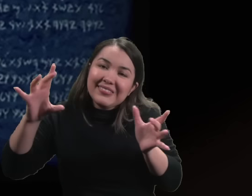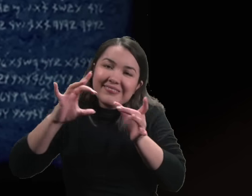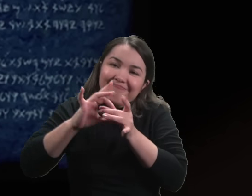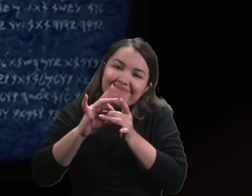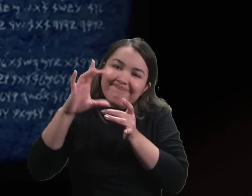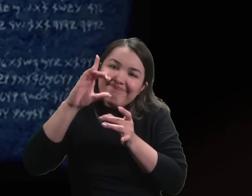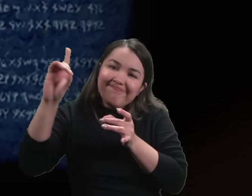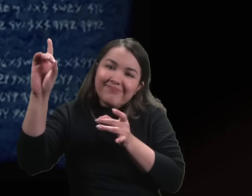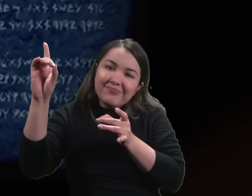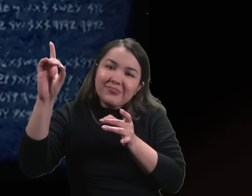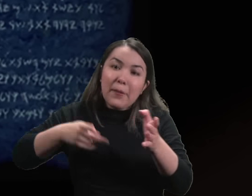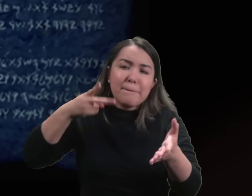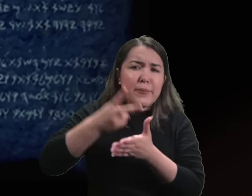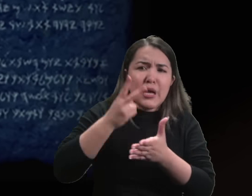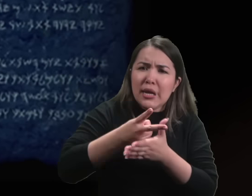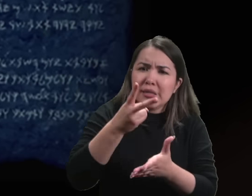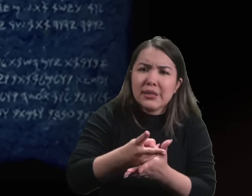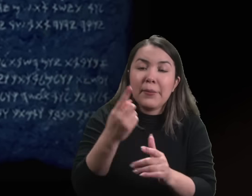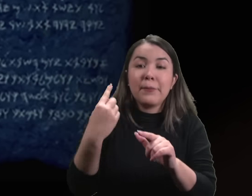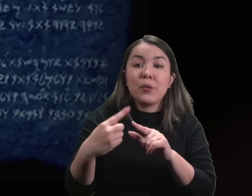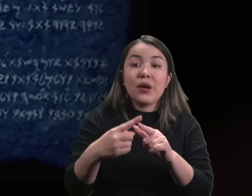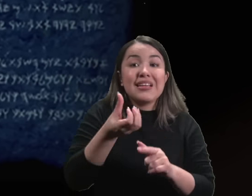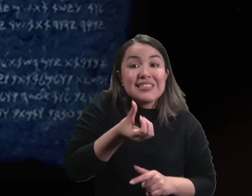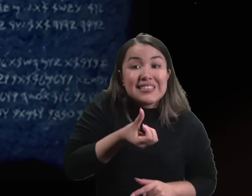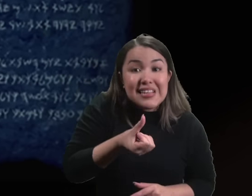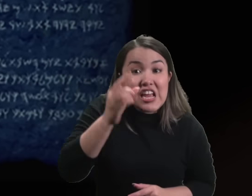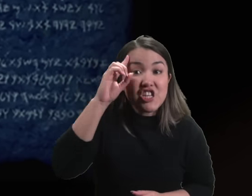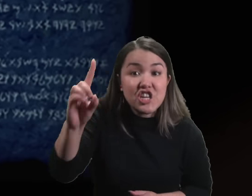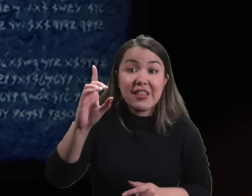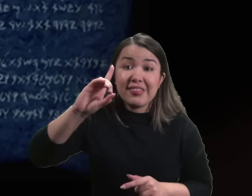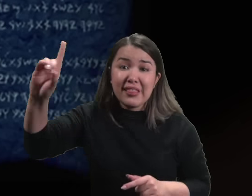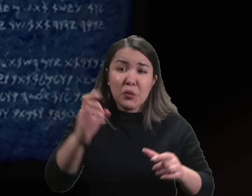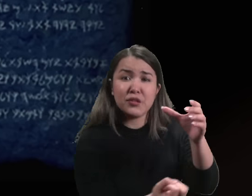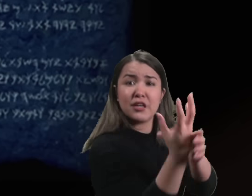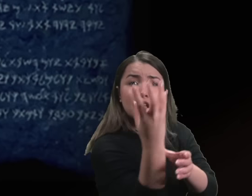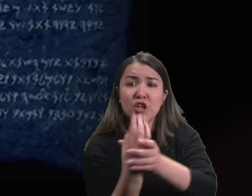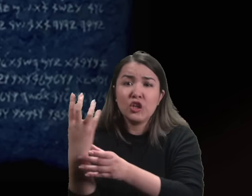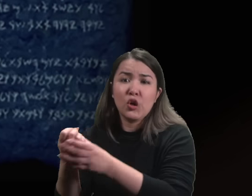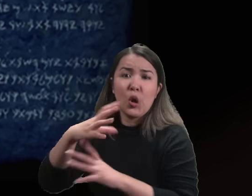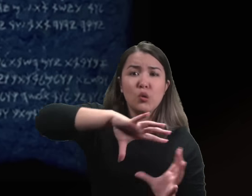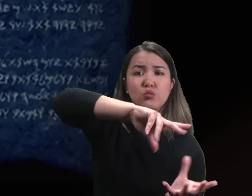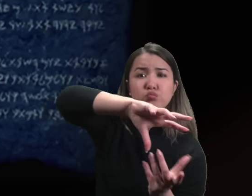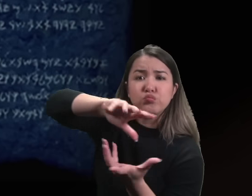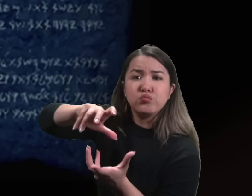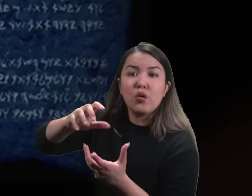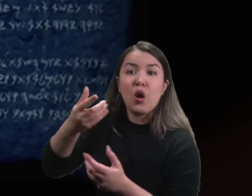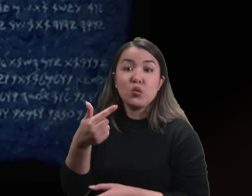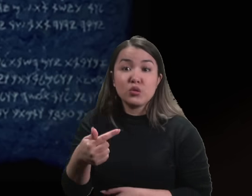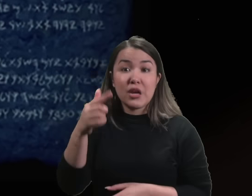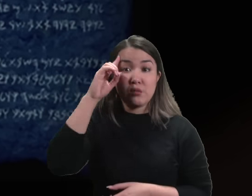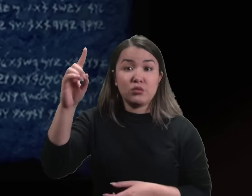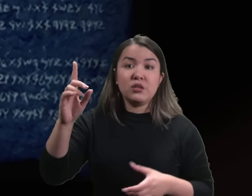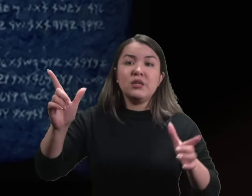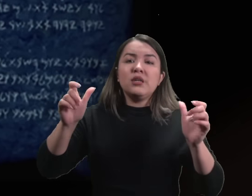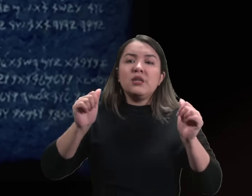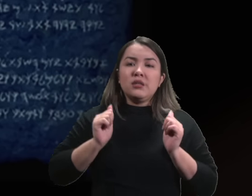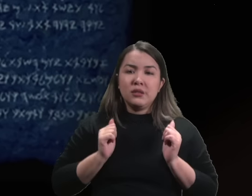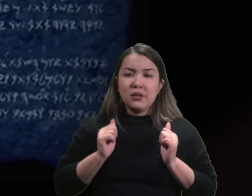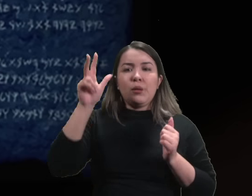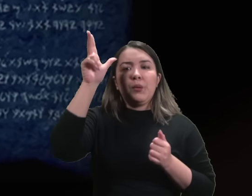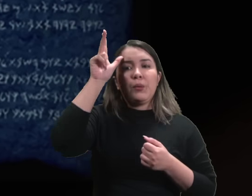para sempre porque em seis dias fez o senhor os céus e a terra e ao Sétimo Dia Descansou e tomou alento Versículo